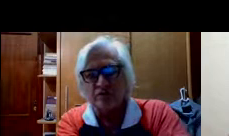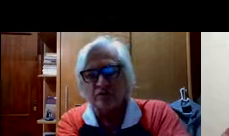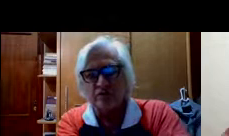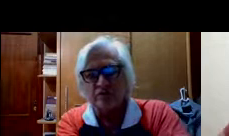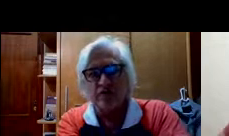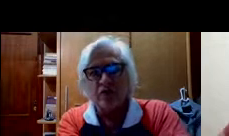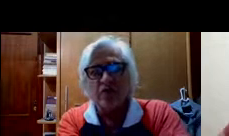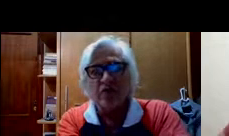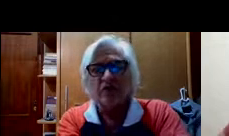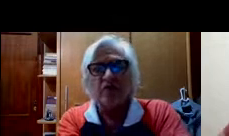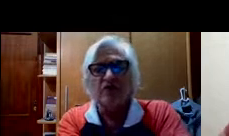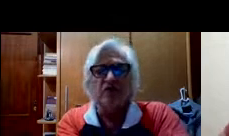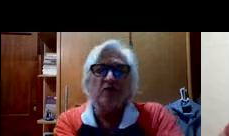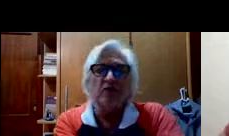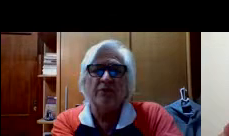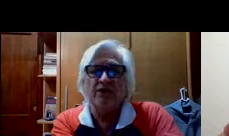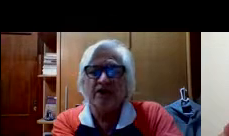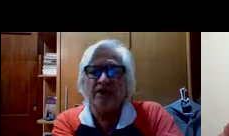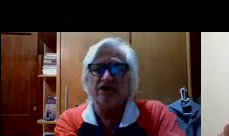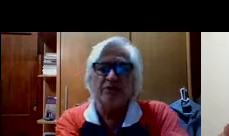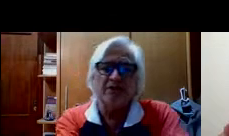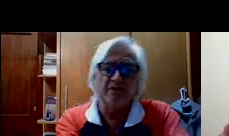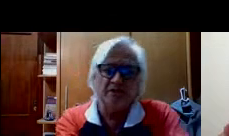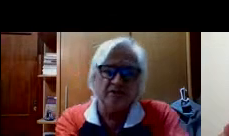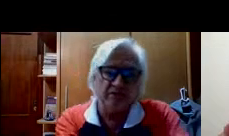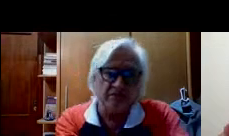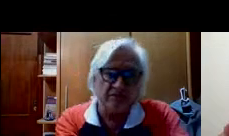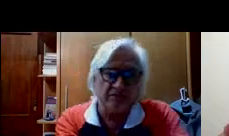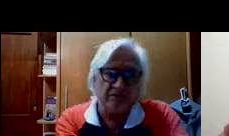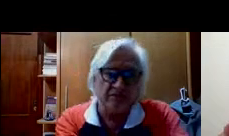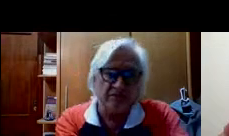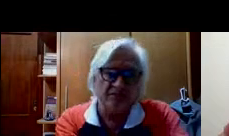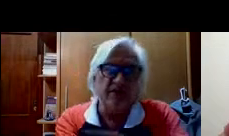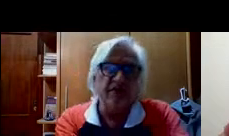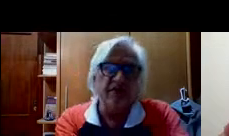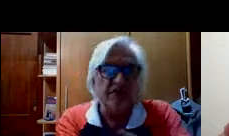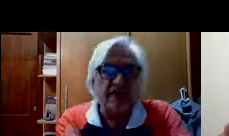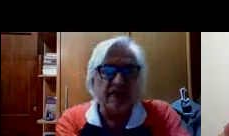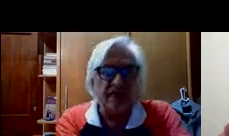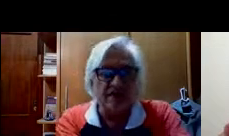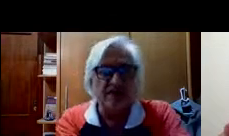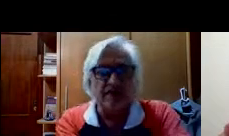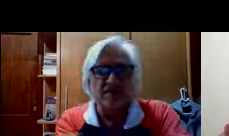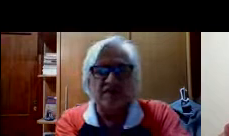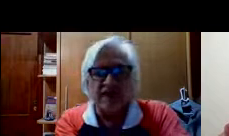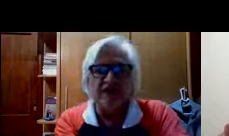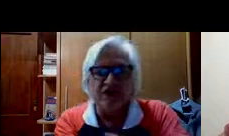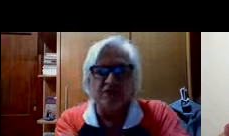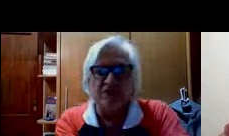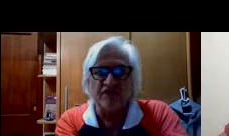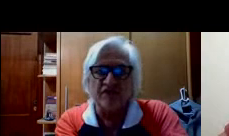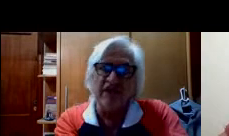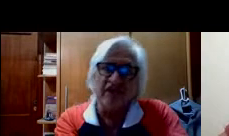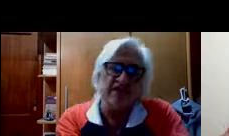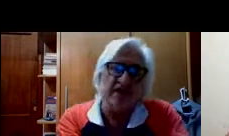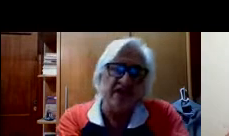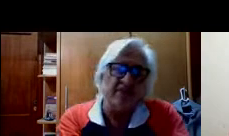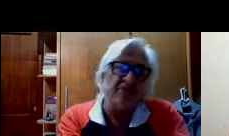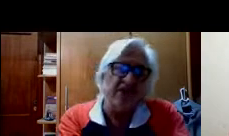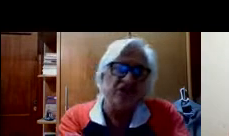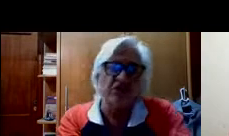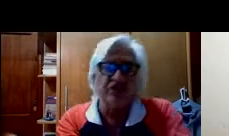1,9 kg. Então, isso é uma propriedade que a gente chama de densidade, e a densidade, a gente pode